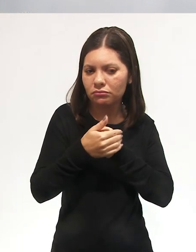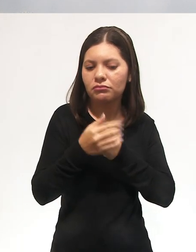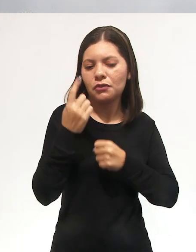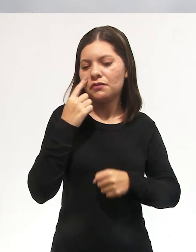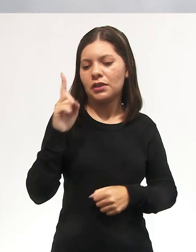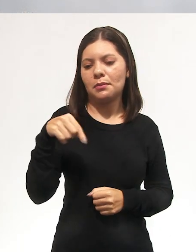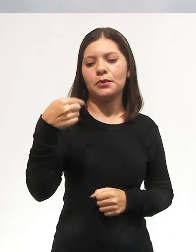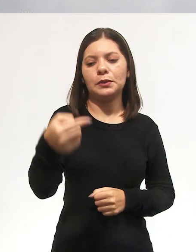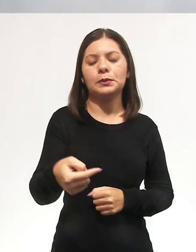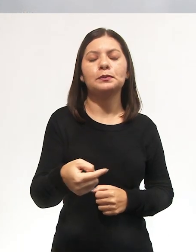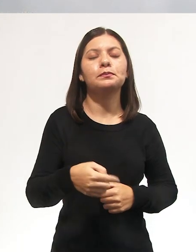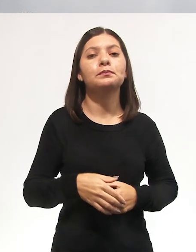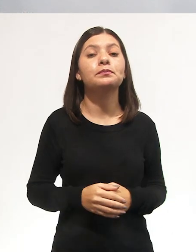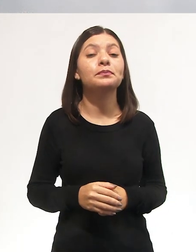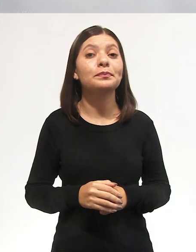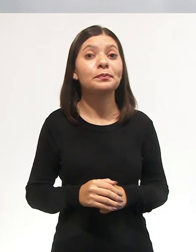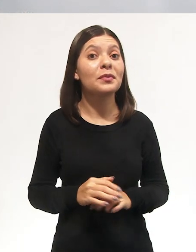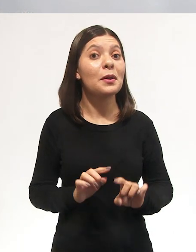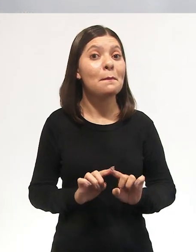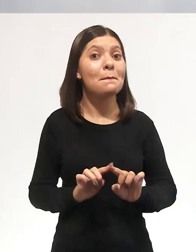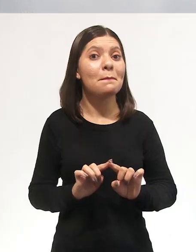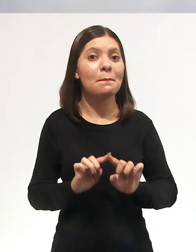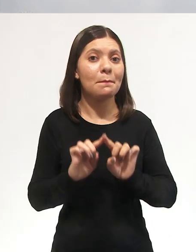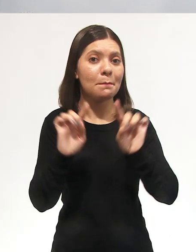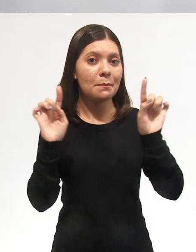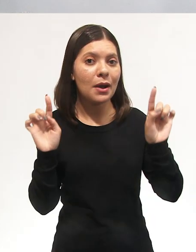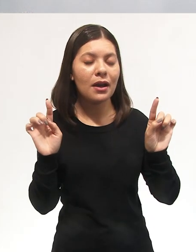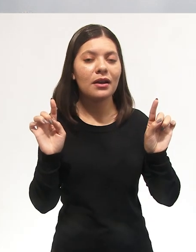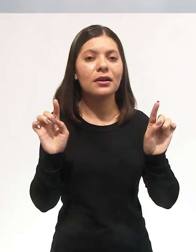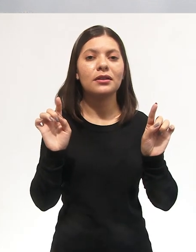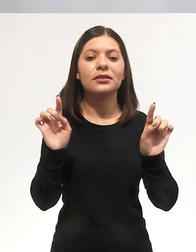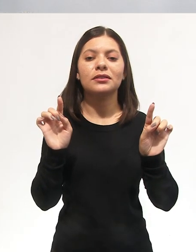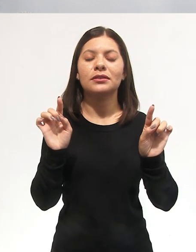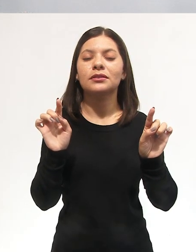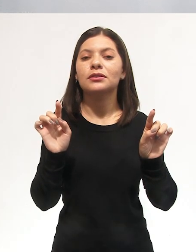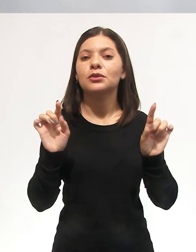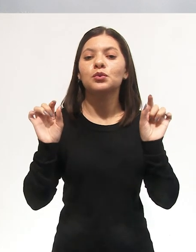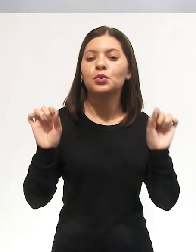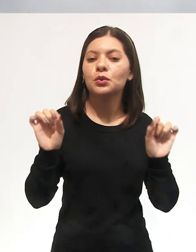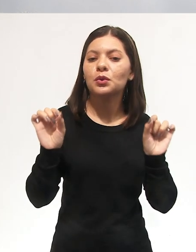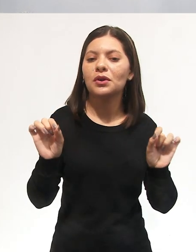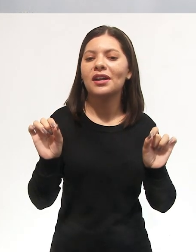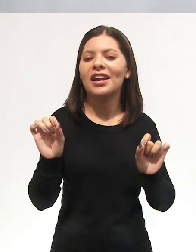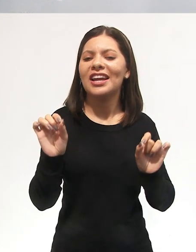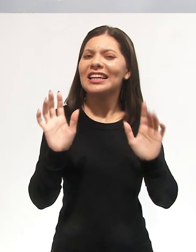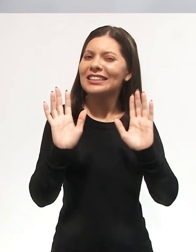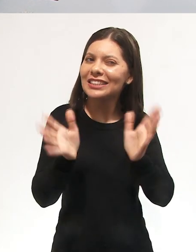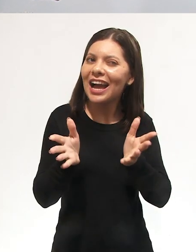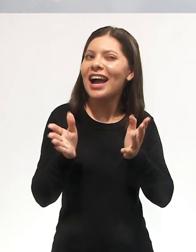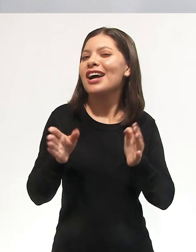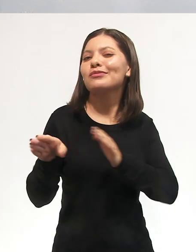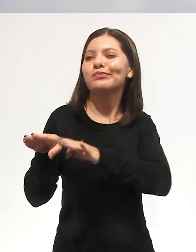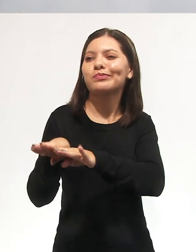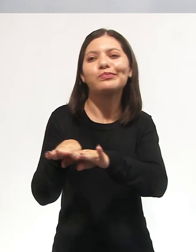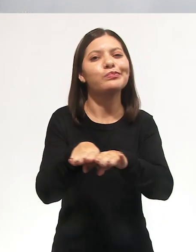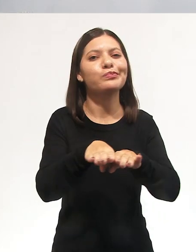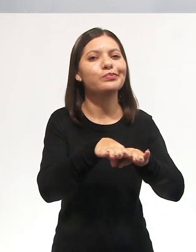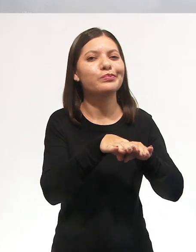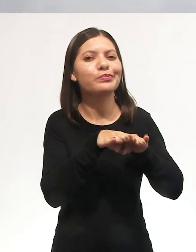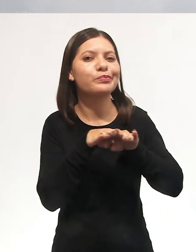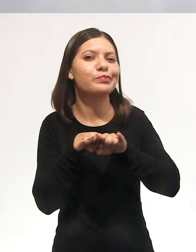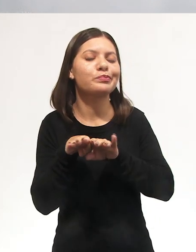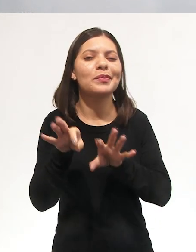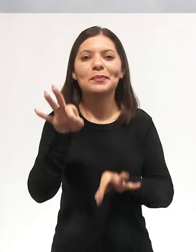nos próximos episódios. Mas o que é, vamos ver, o que é pacificado